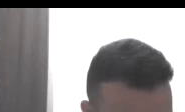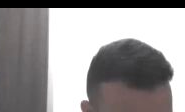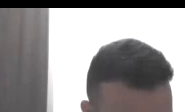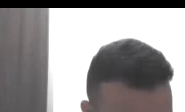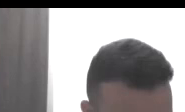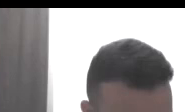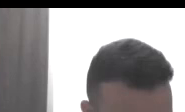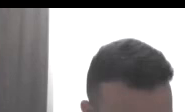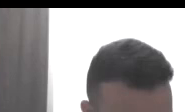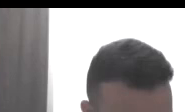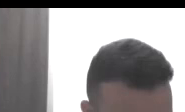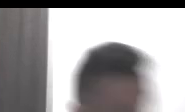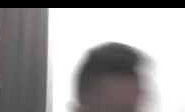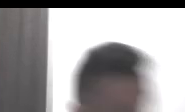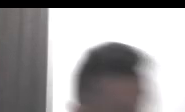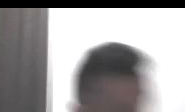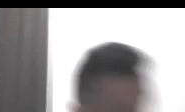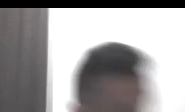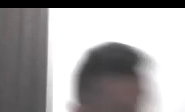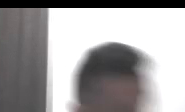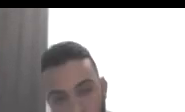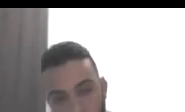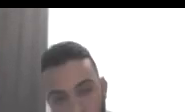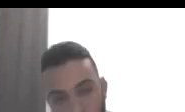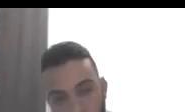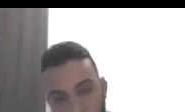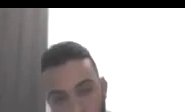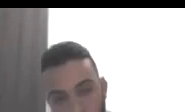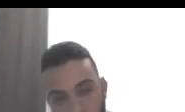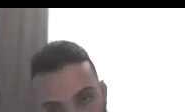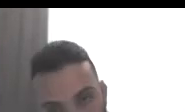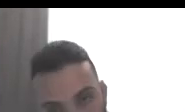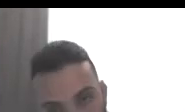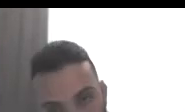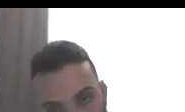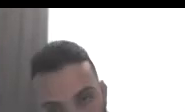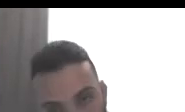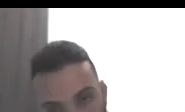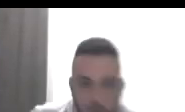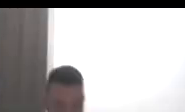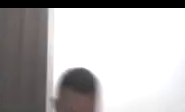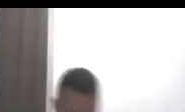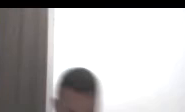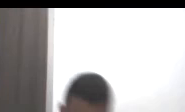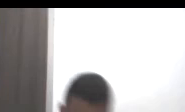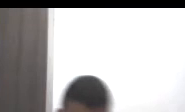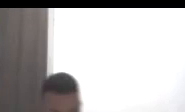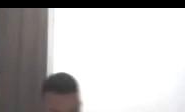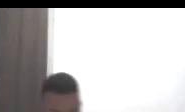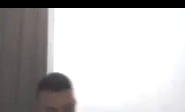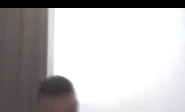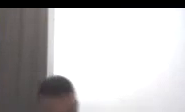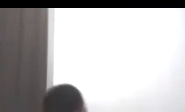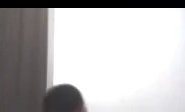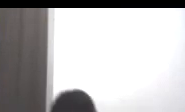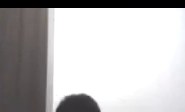visualizar os lipídios, né? Então, a gente viu no primeiro caso, num tubo de